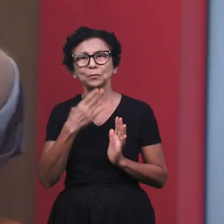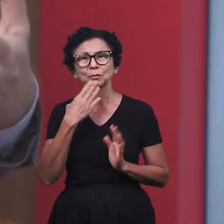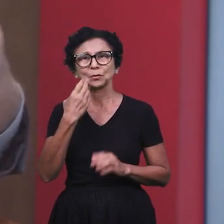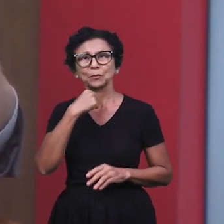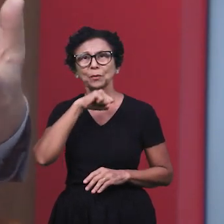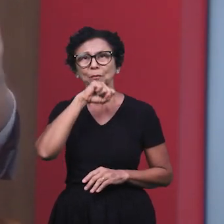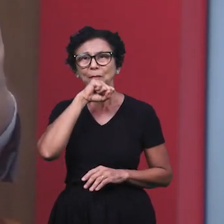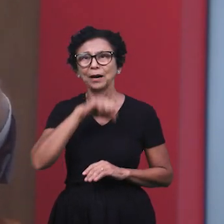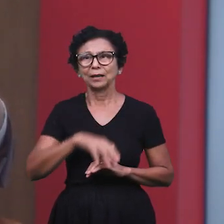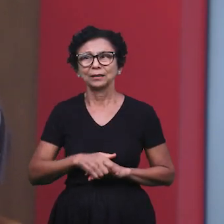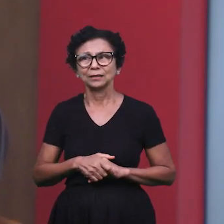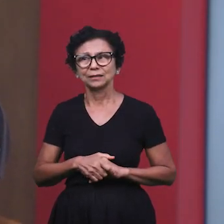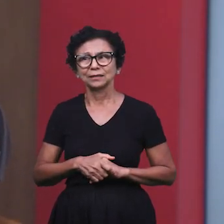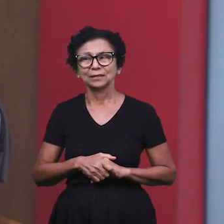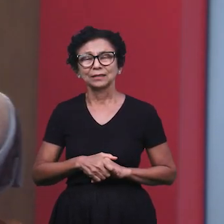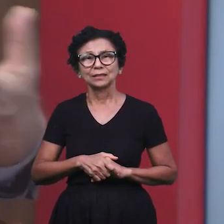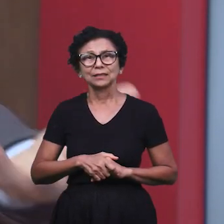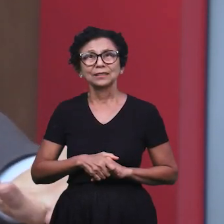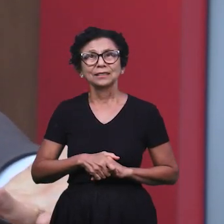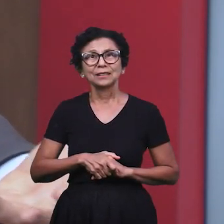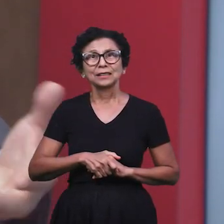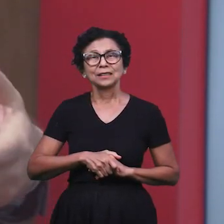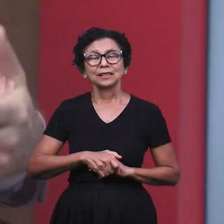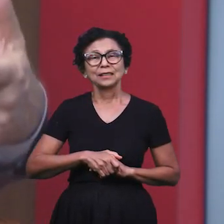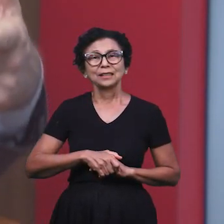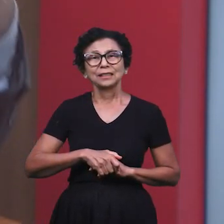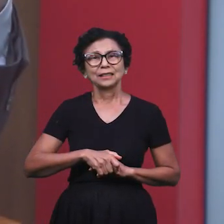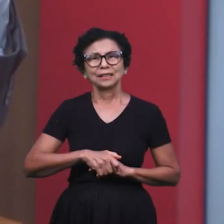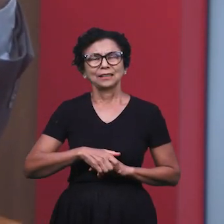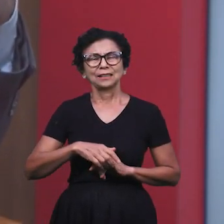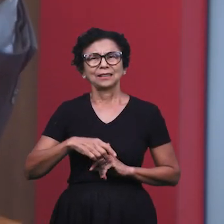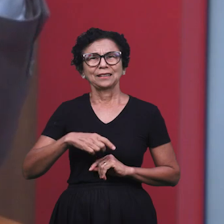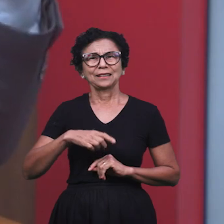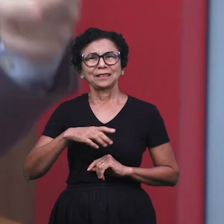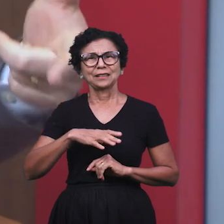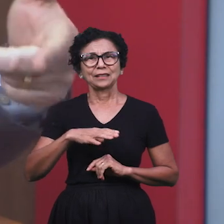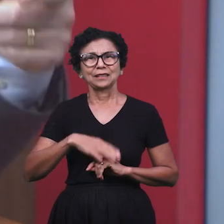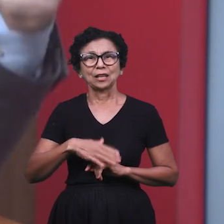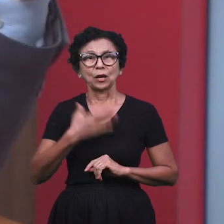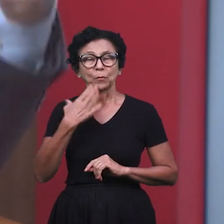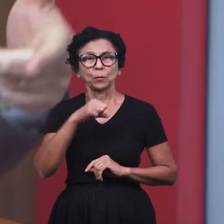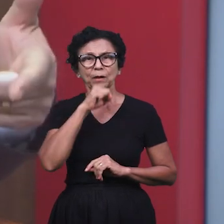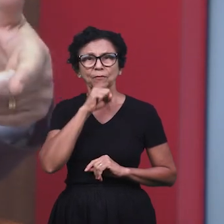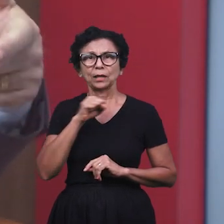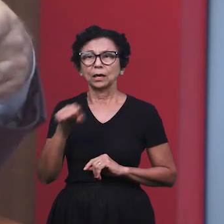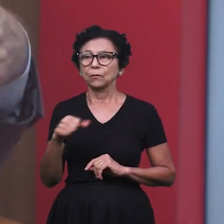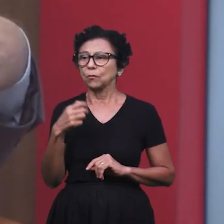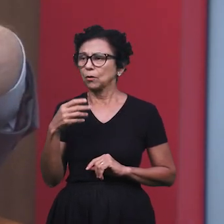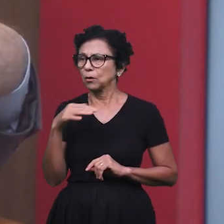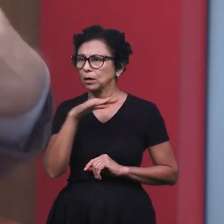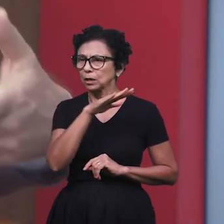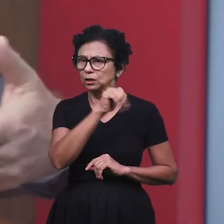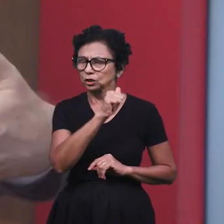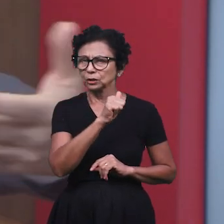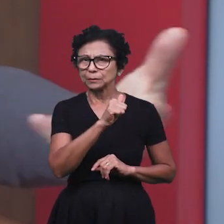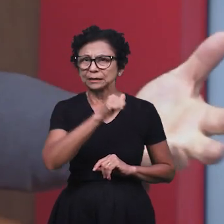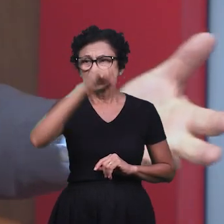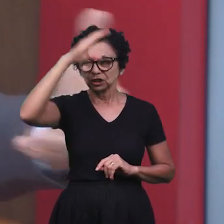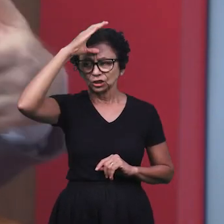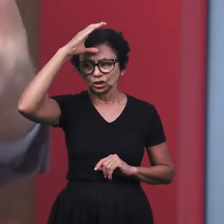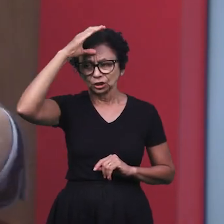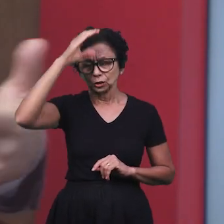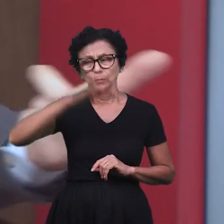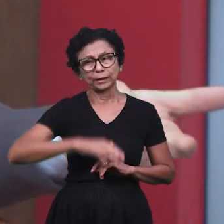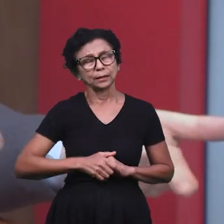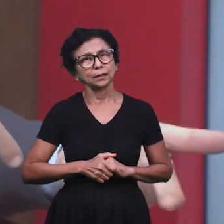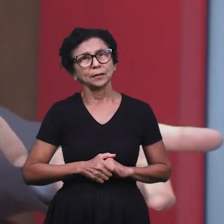1 ano mais velho que eu, e chamava de tio. Meu pai era não, é seu tio, tem que chamar ele de tio. E aí os meus